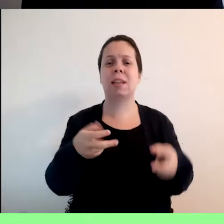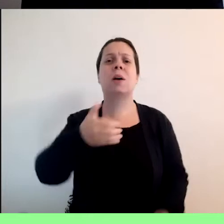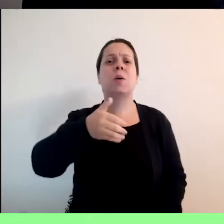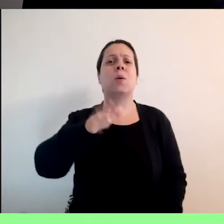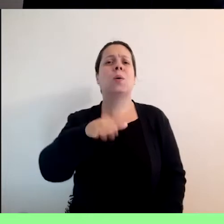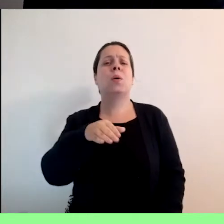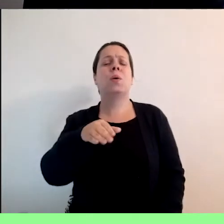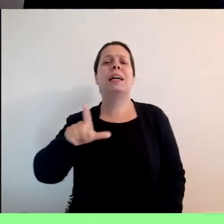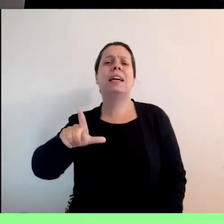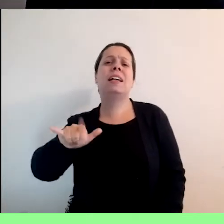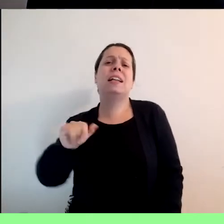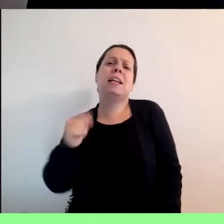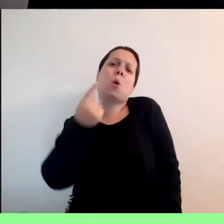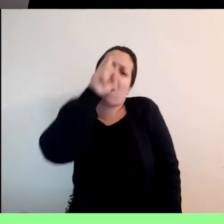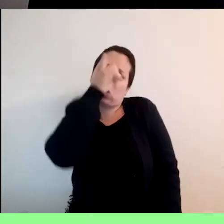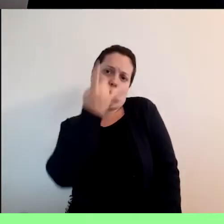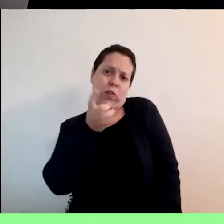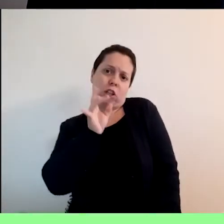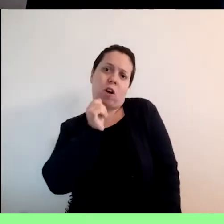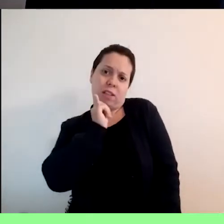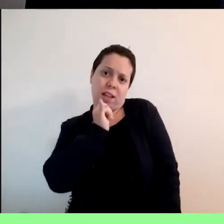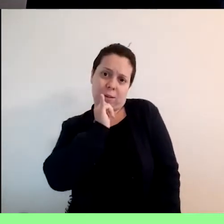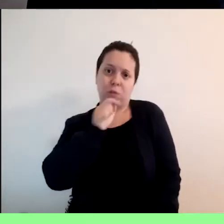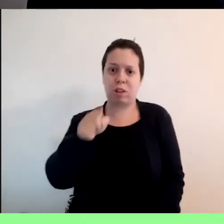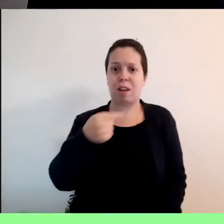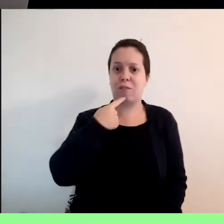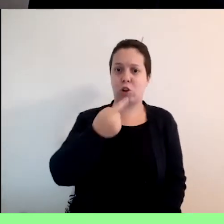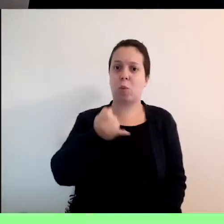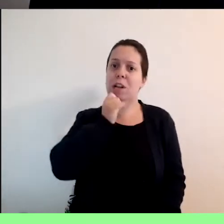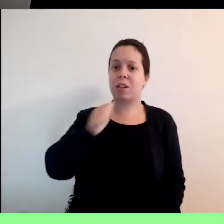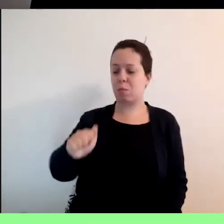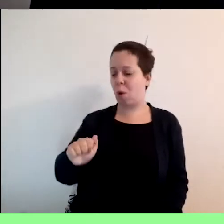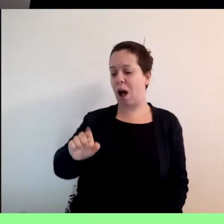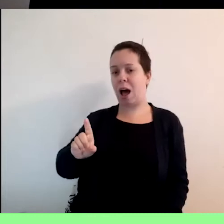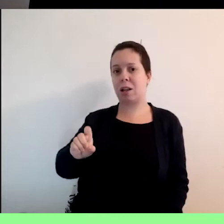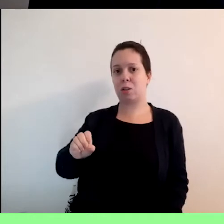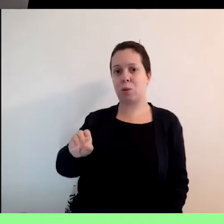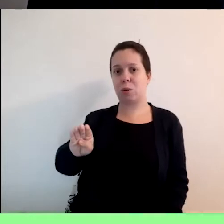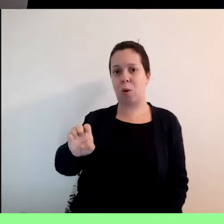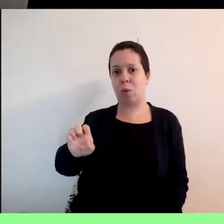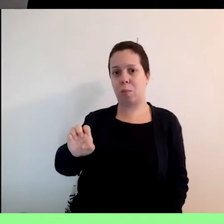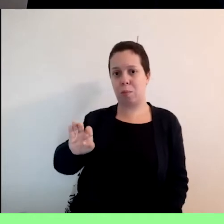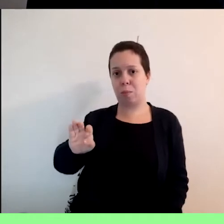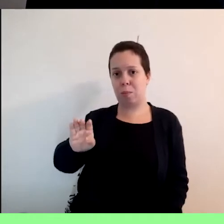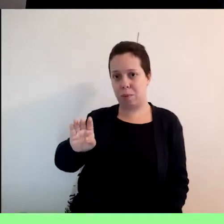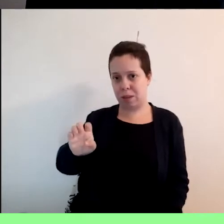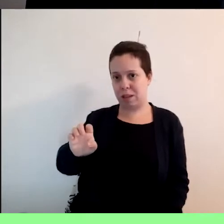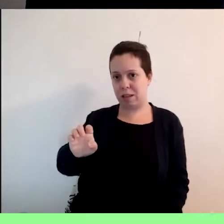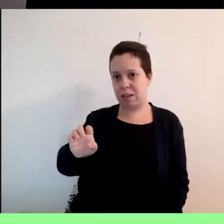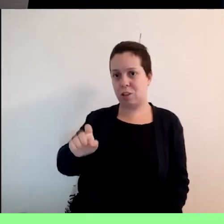isso, você já falou de um exemplo aí do Adobe DX, né?